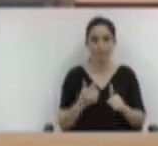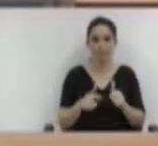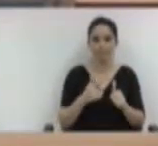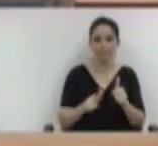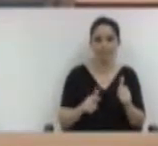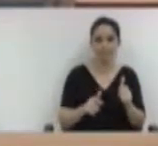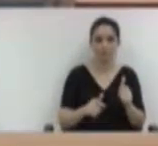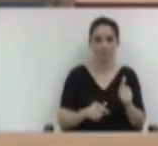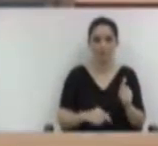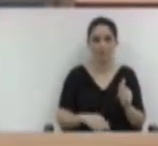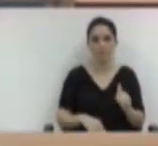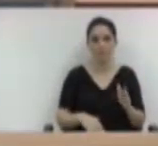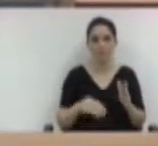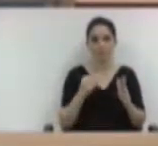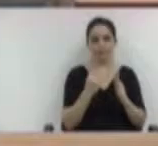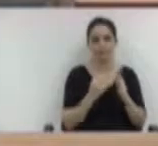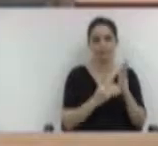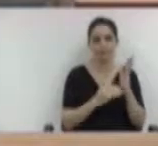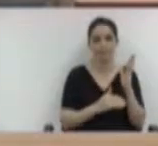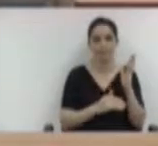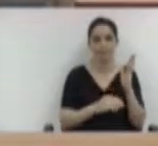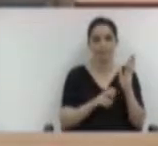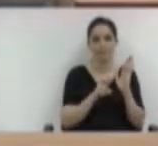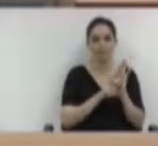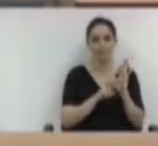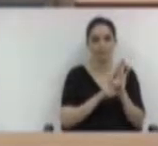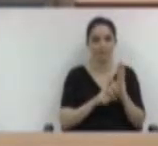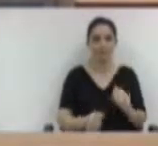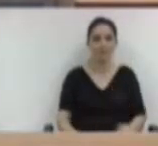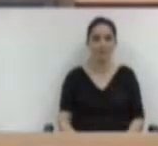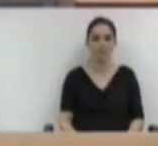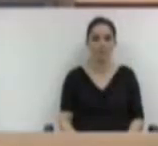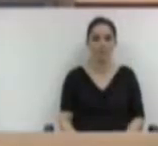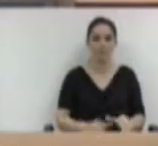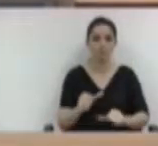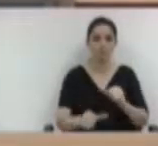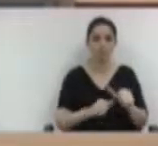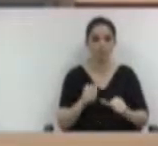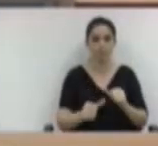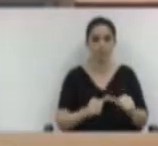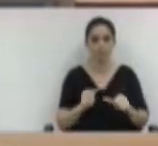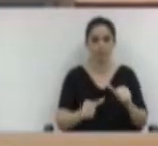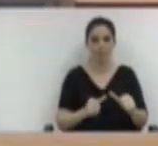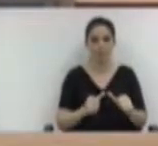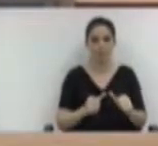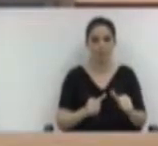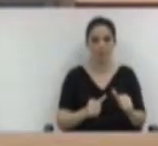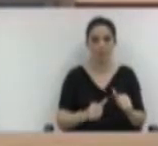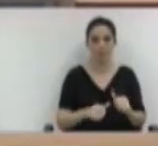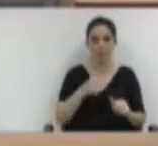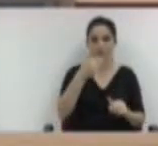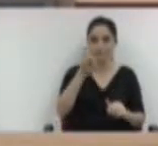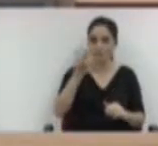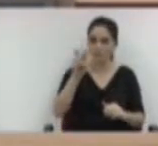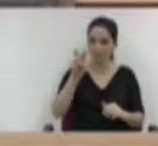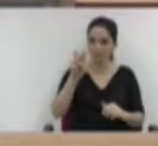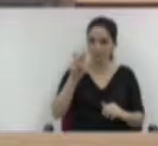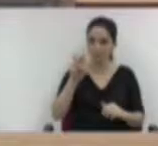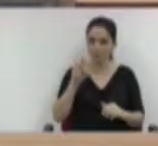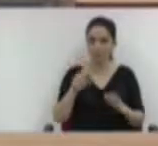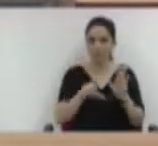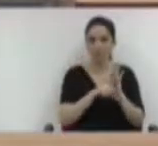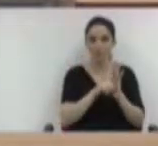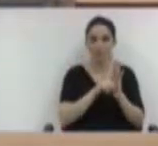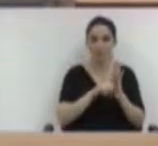secretária. Modifica a relação do artigo 12º do projeto de lei complementar número